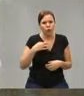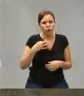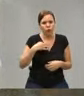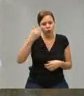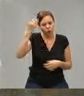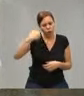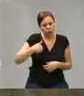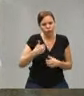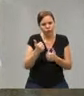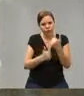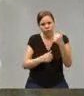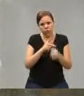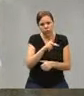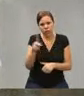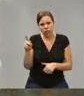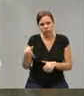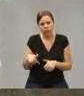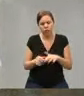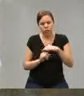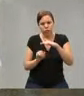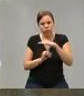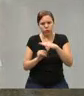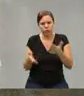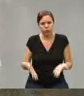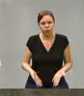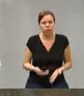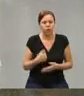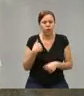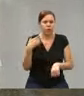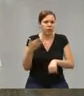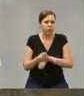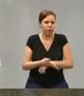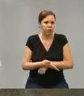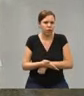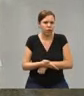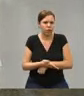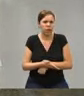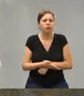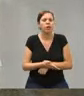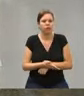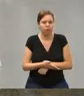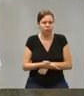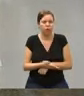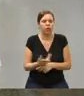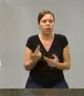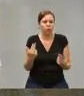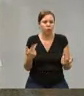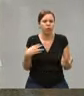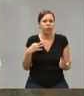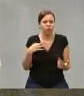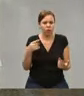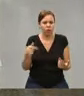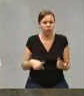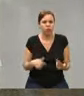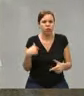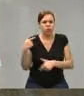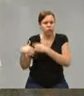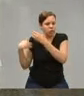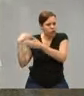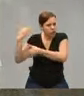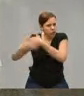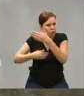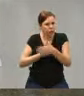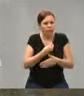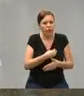sou vice-presidente voluntário da Fraternidade. Eu entrei pela porta do voluntariado, né? De lá para cá, minha